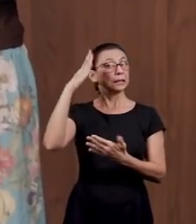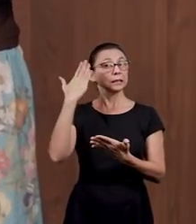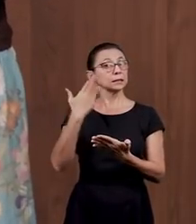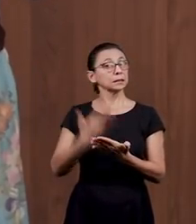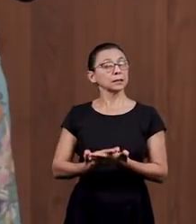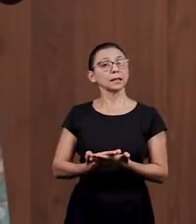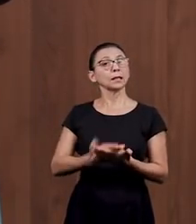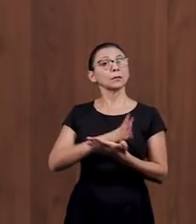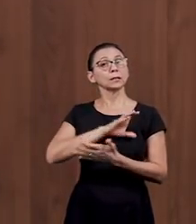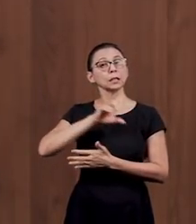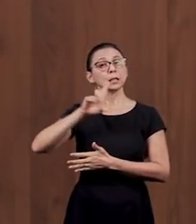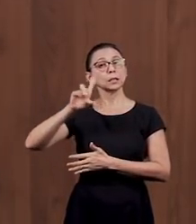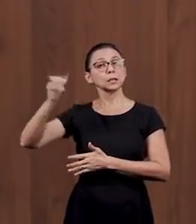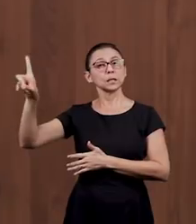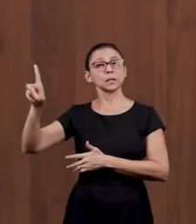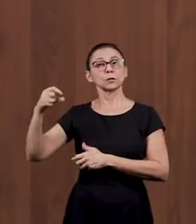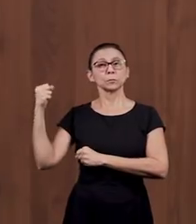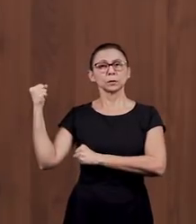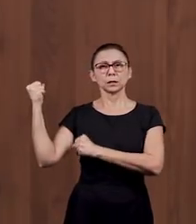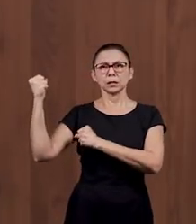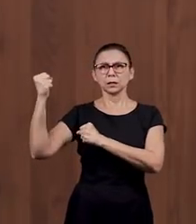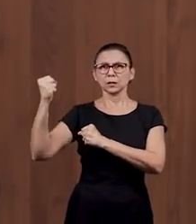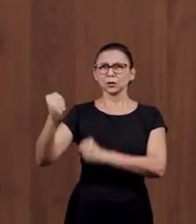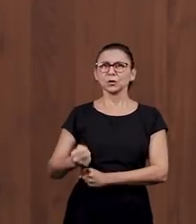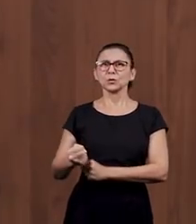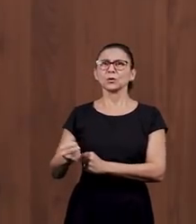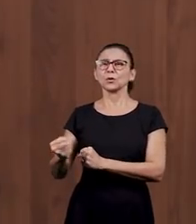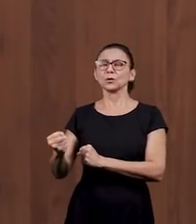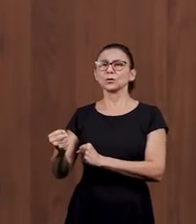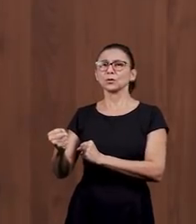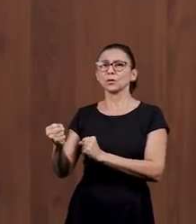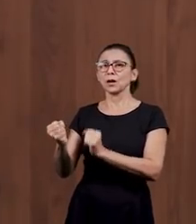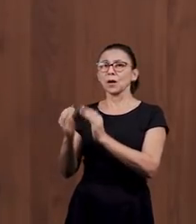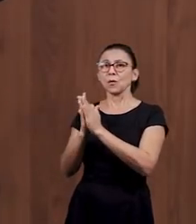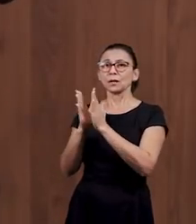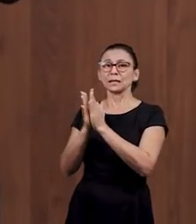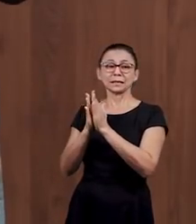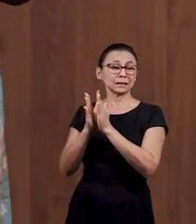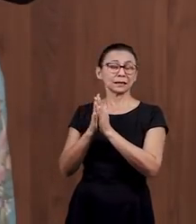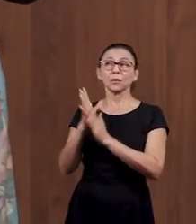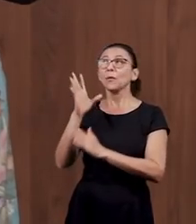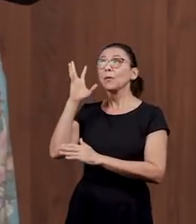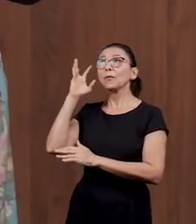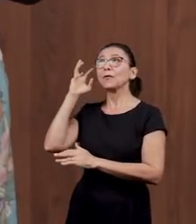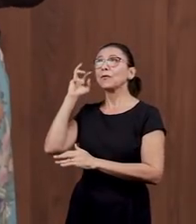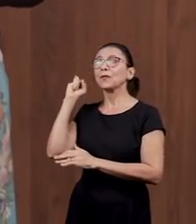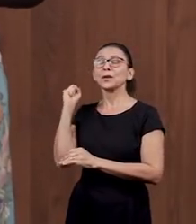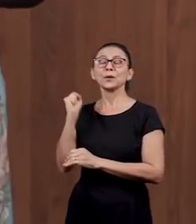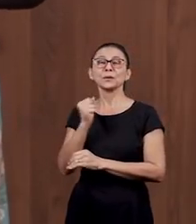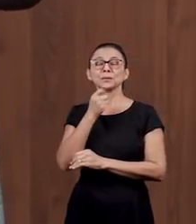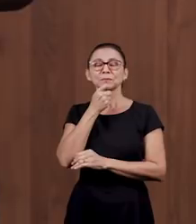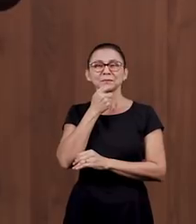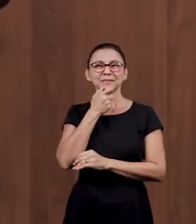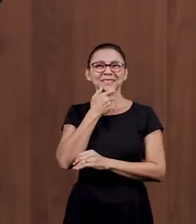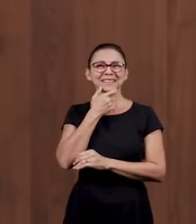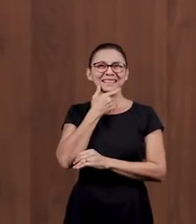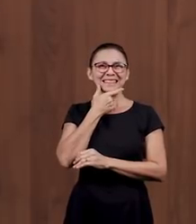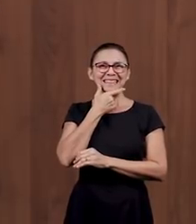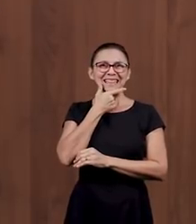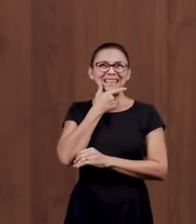de Israel, o Todo-Poderoso, havia ouvido essa petição, a Bíblia diz que o semblante de Ana já não era